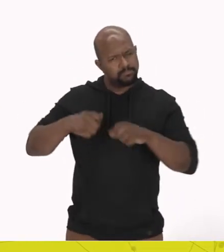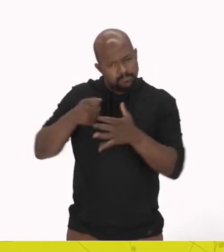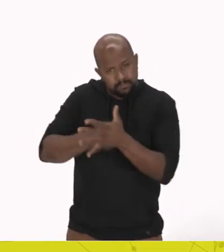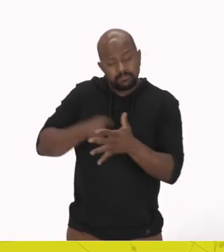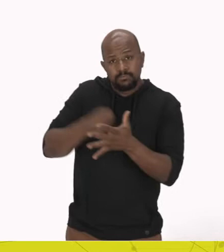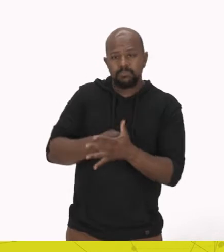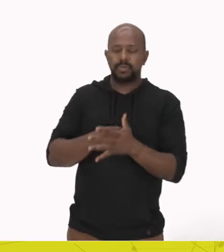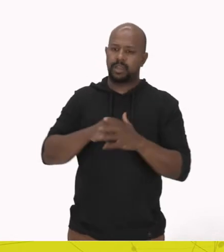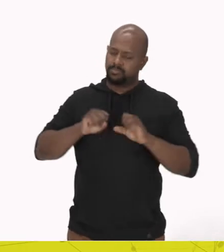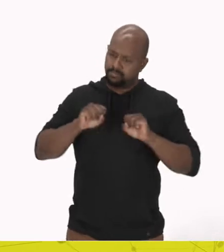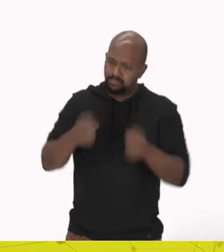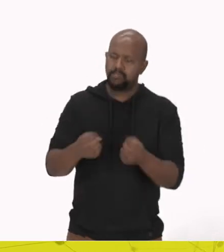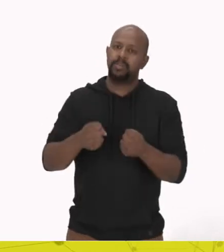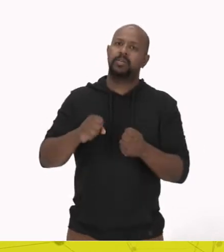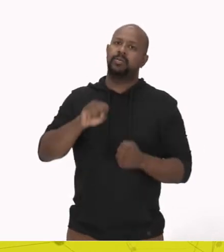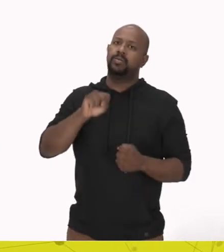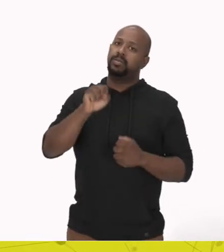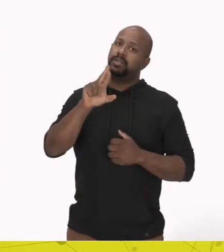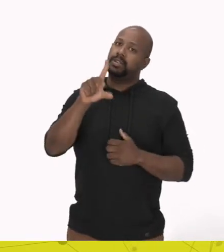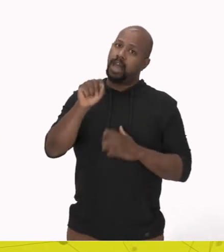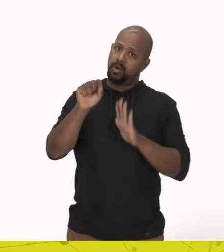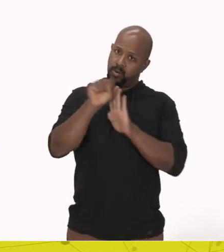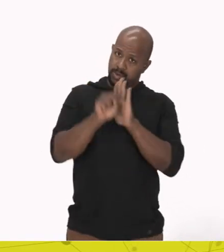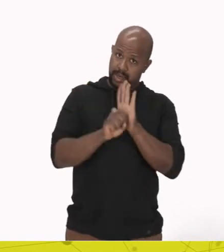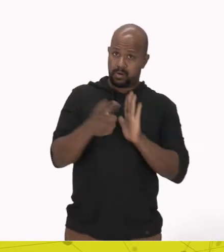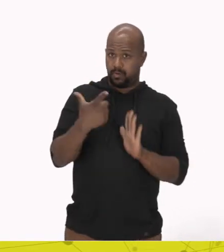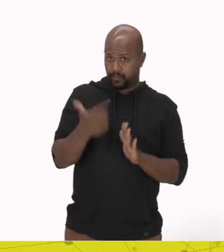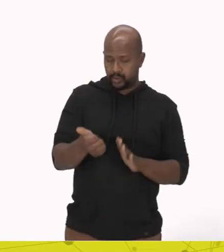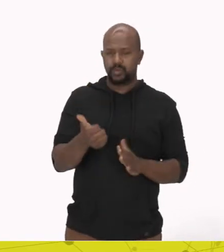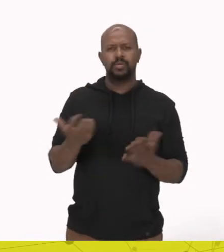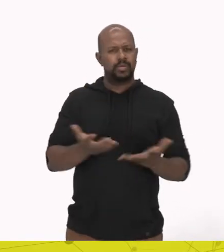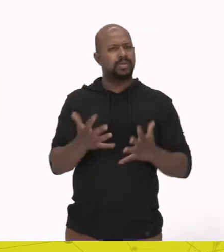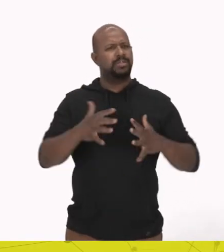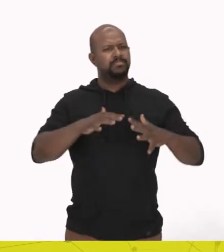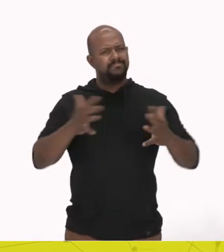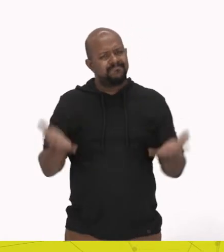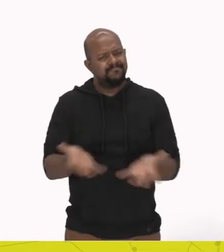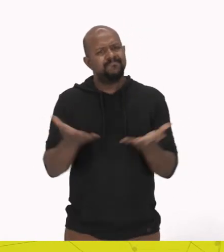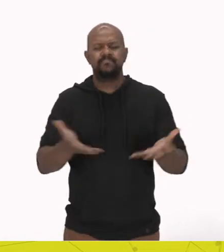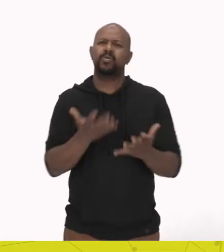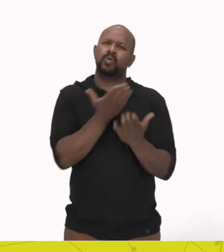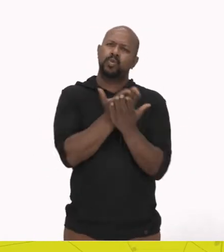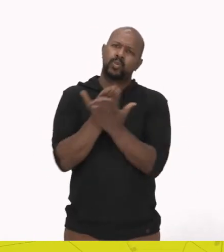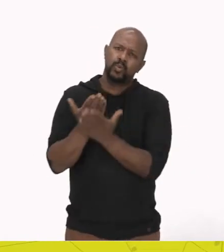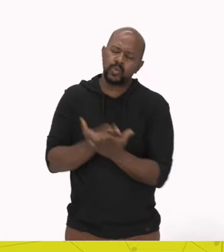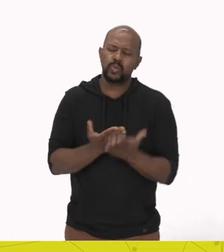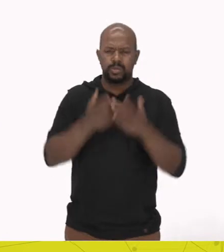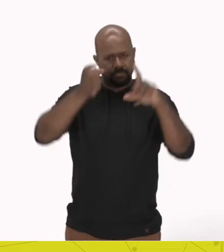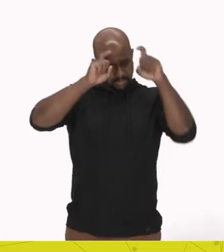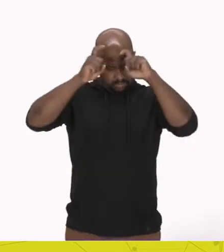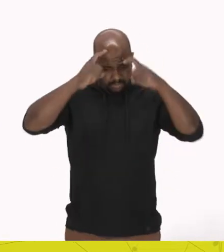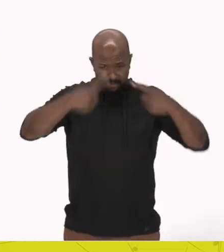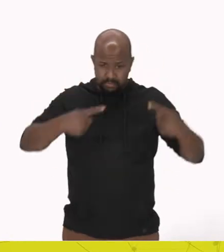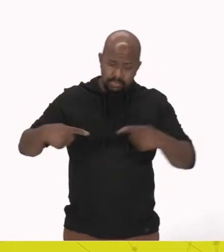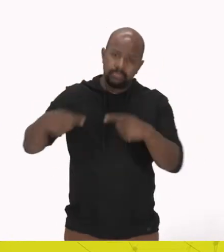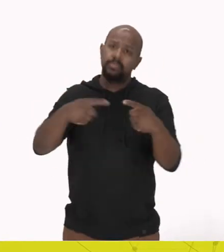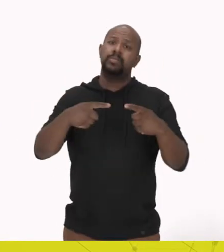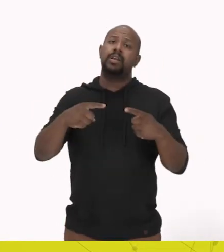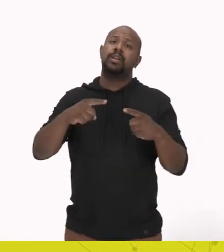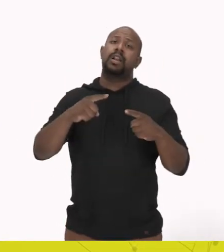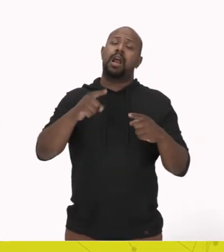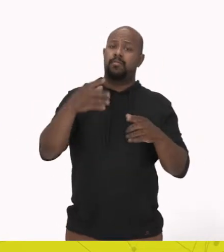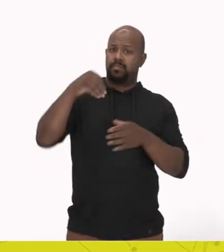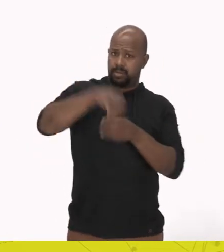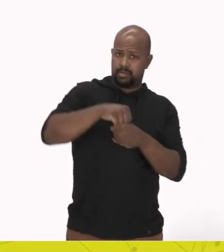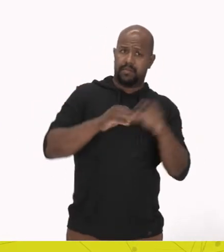se consolidou no século XXI e mobiliza, atualmente, estudos e debates no meio acadêmico